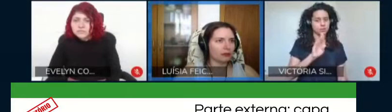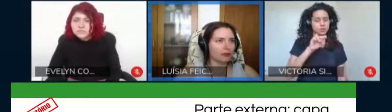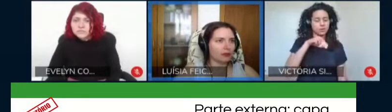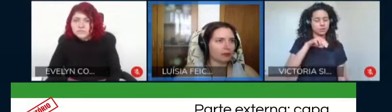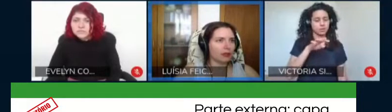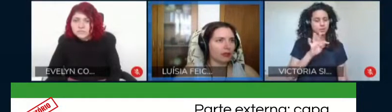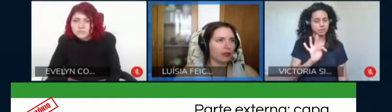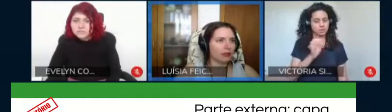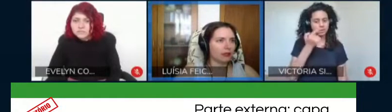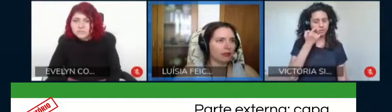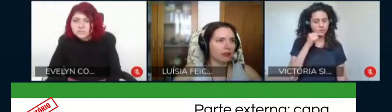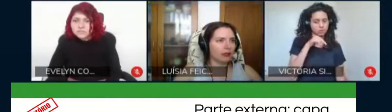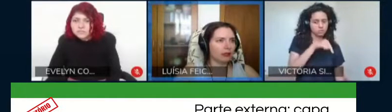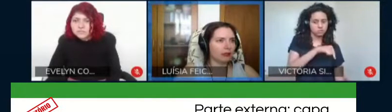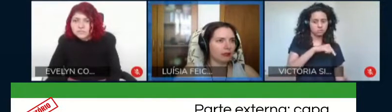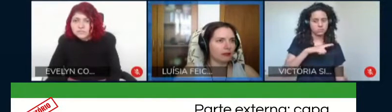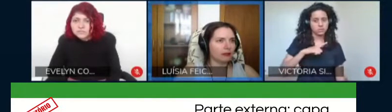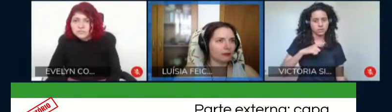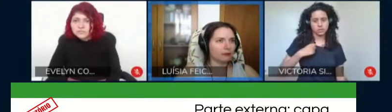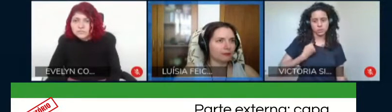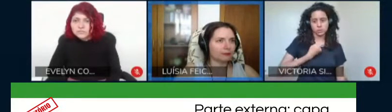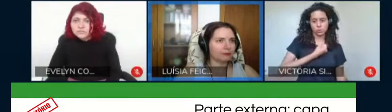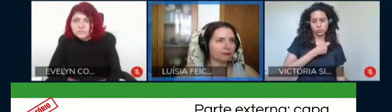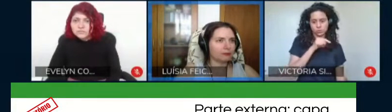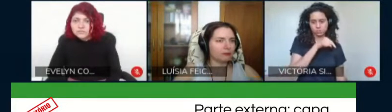nós estamos falando